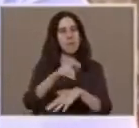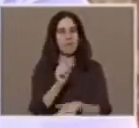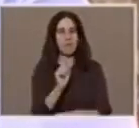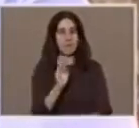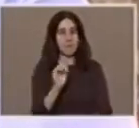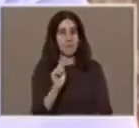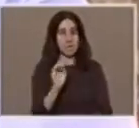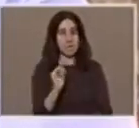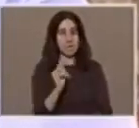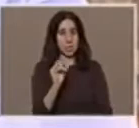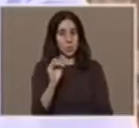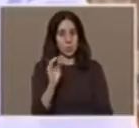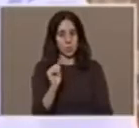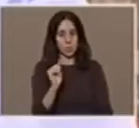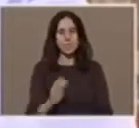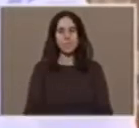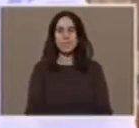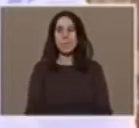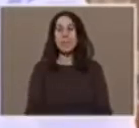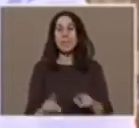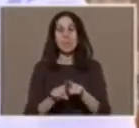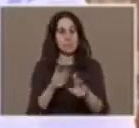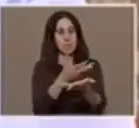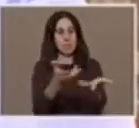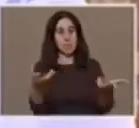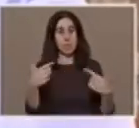eu, prisioneiro pela causa do Senhor,